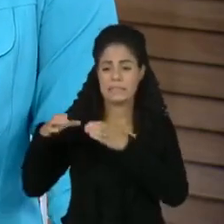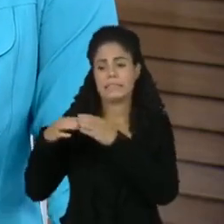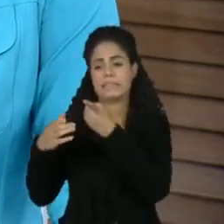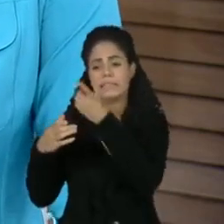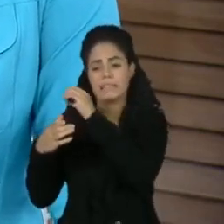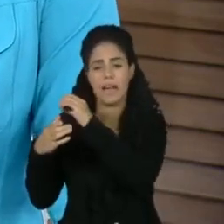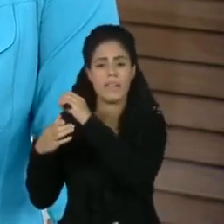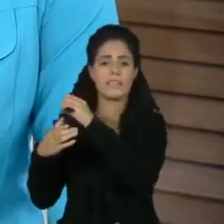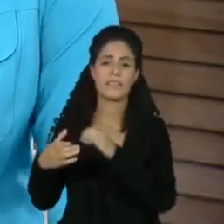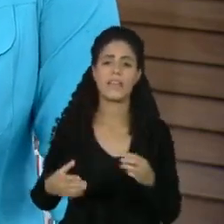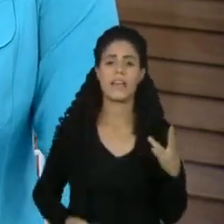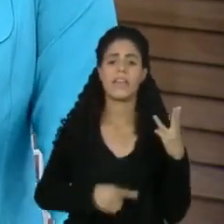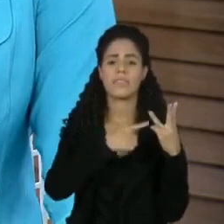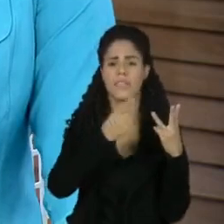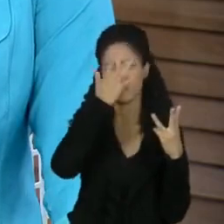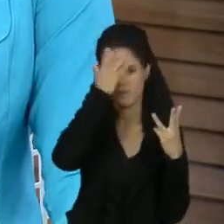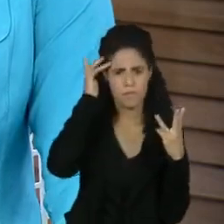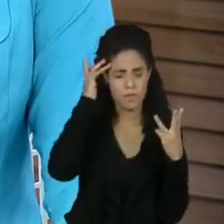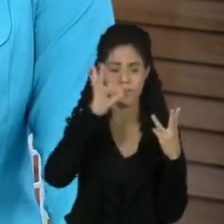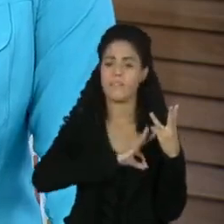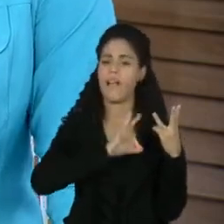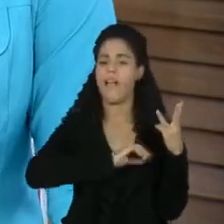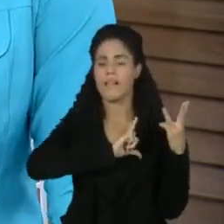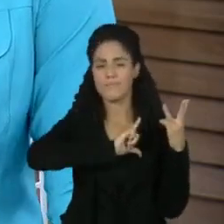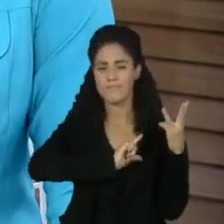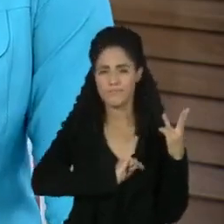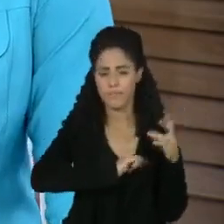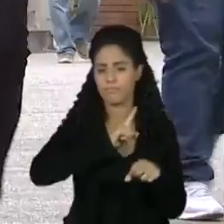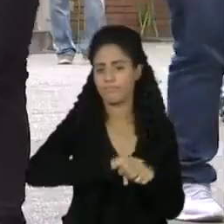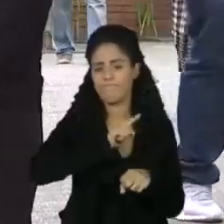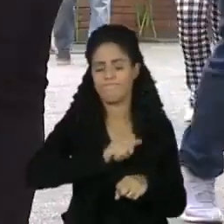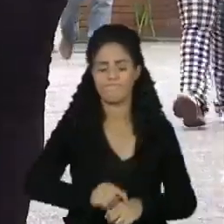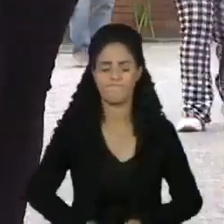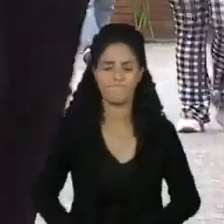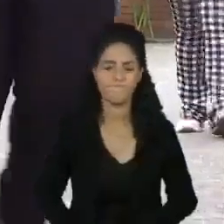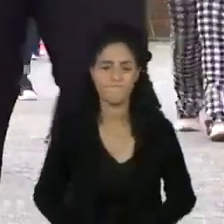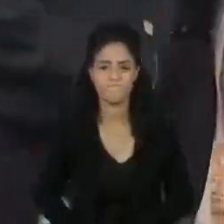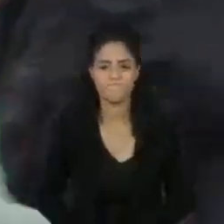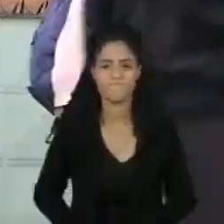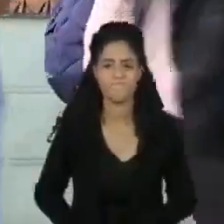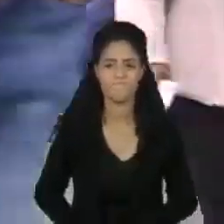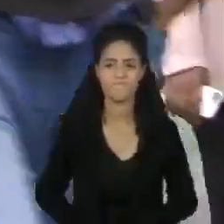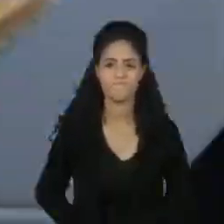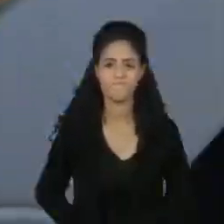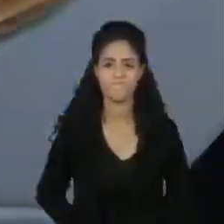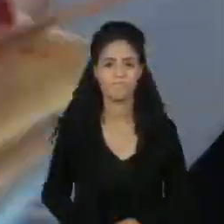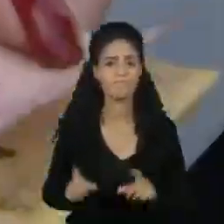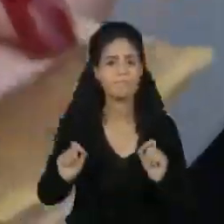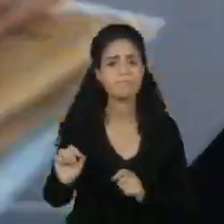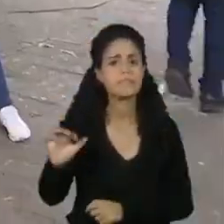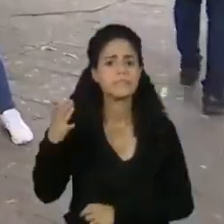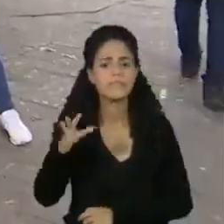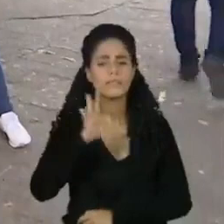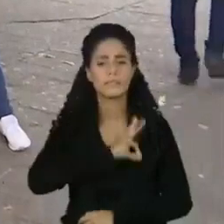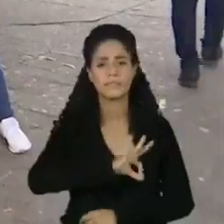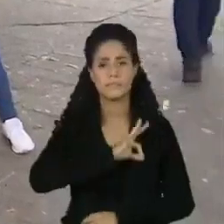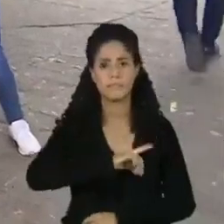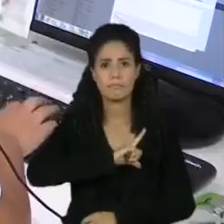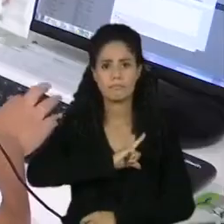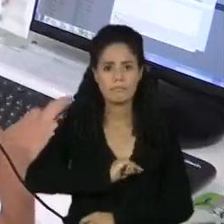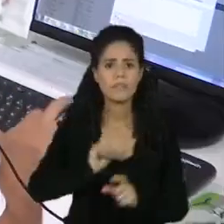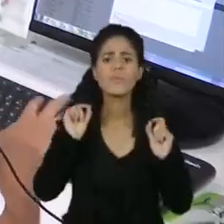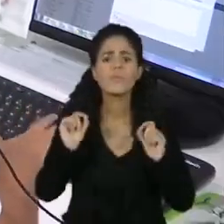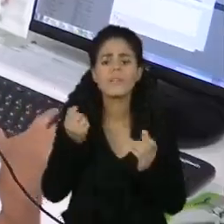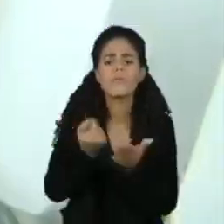trabalhadores brasileiros, 3 recebem o mínimo, um recorde. O que dá para fazer com o salário mínimo? Boa